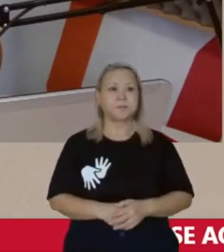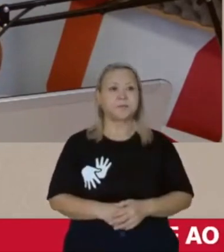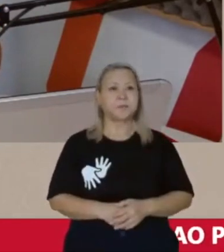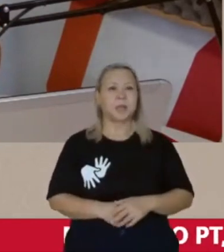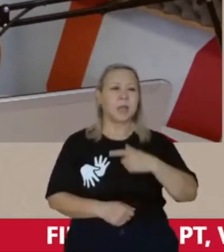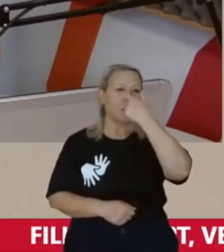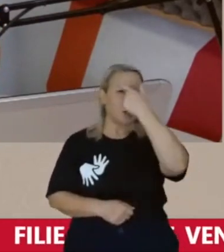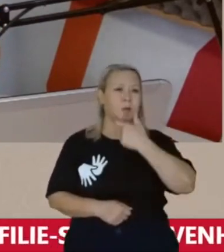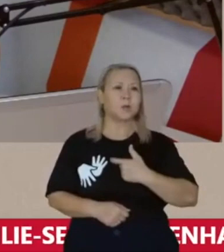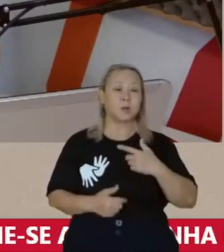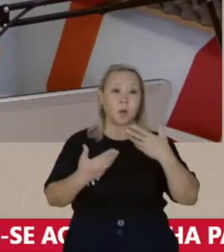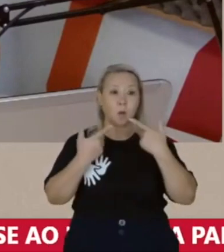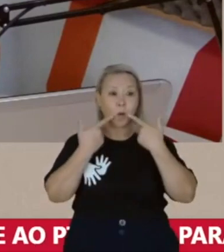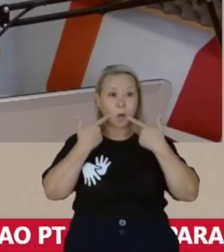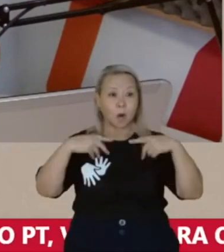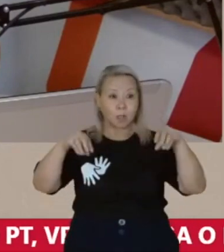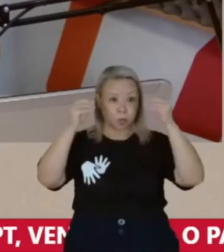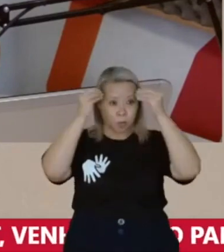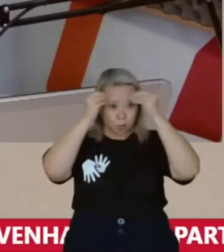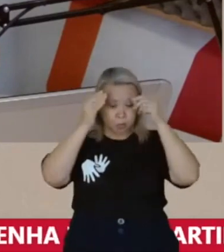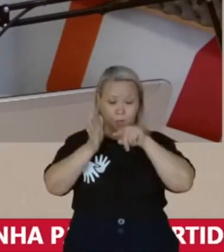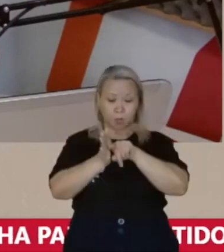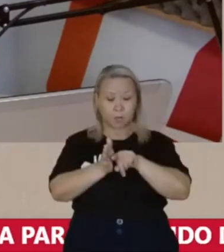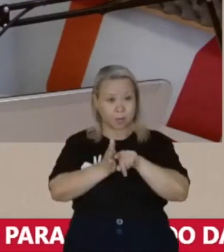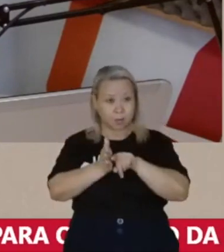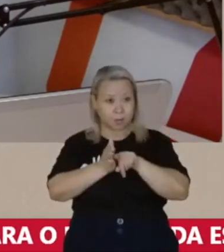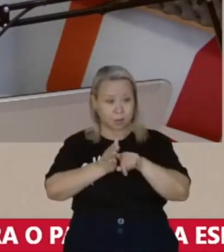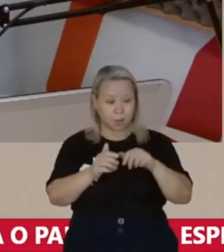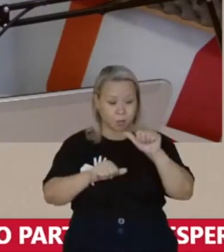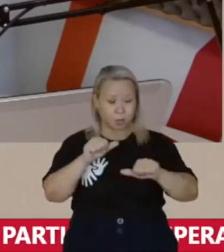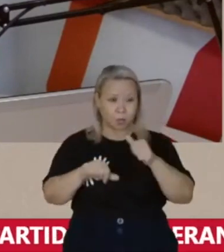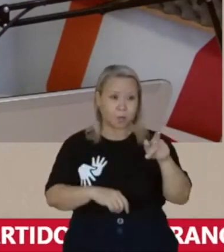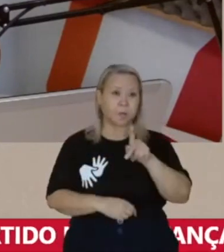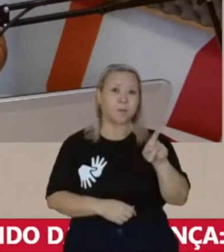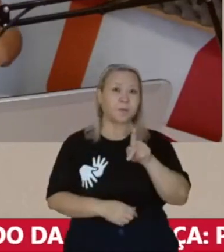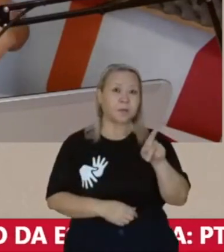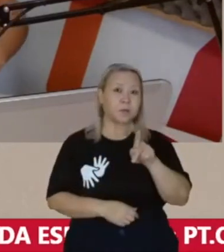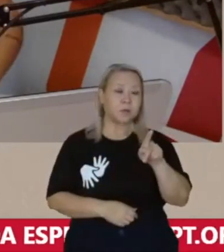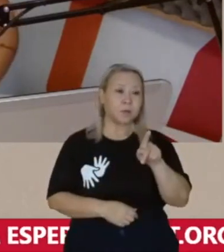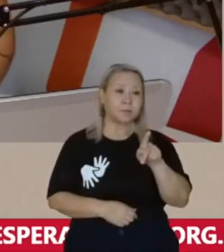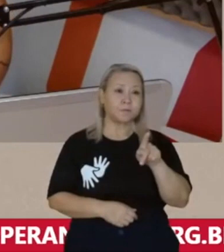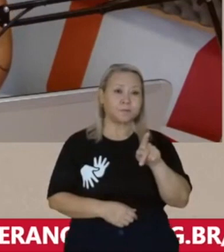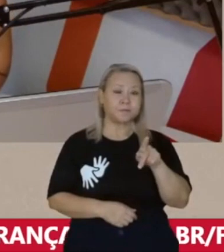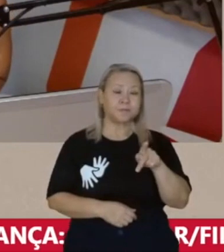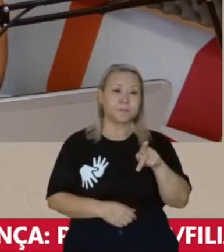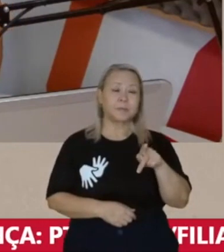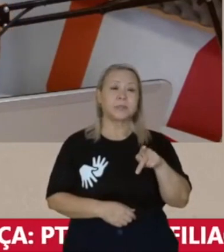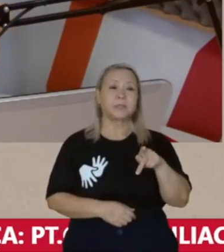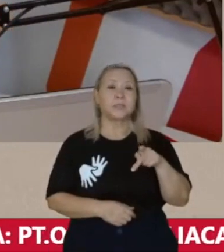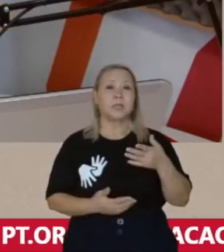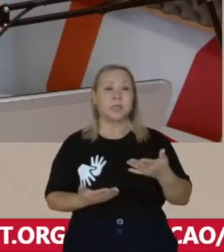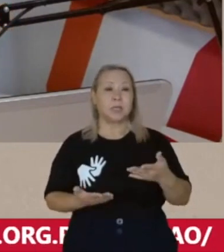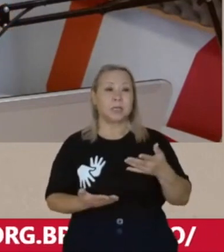sou, na verdade, linguista, pesquisadora, e que me tornei professora. E justamente, então